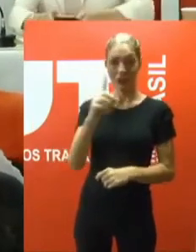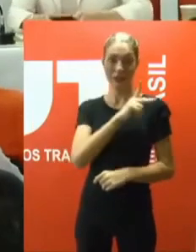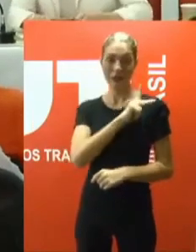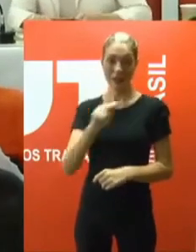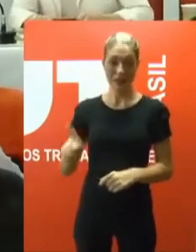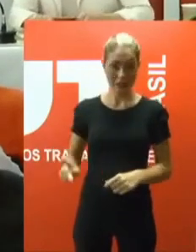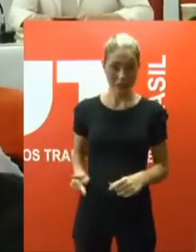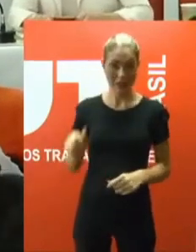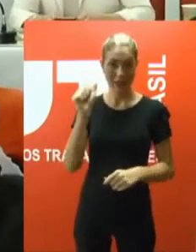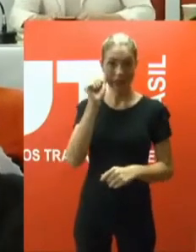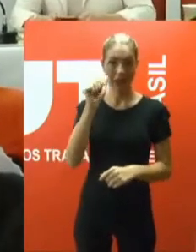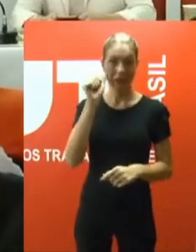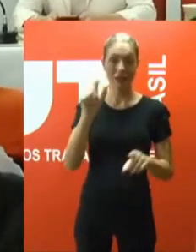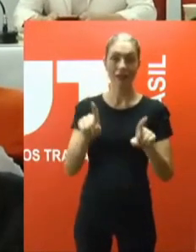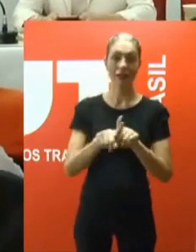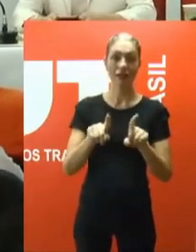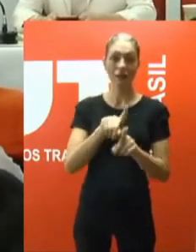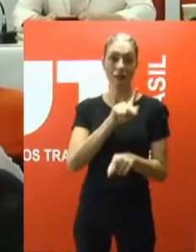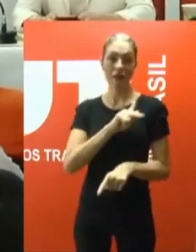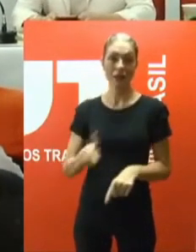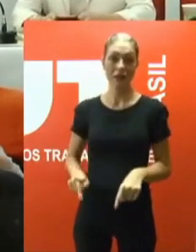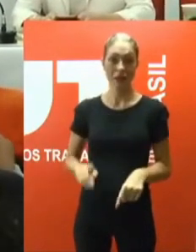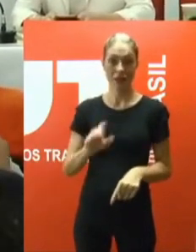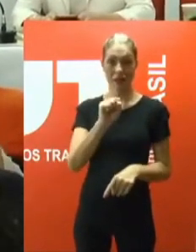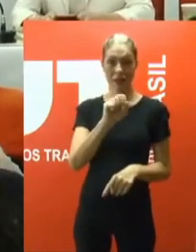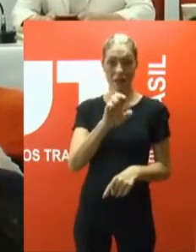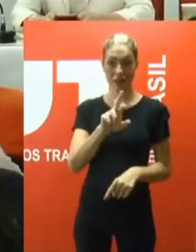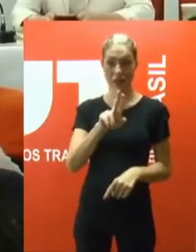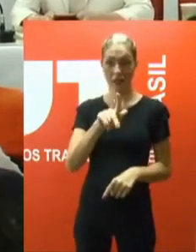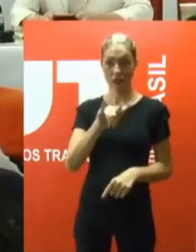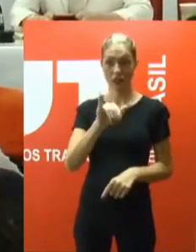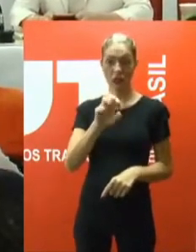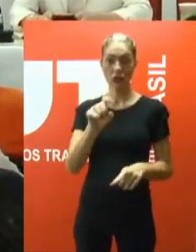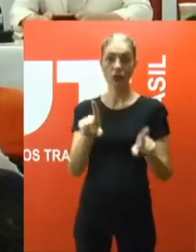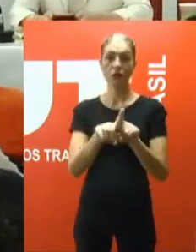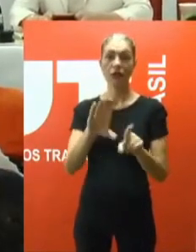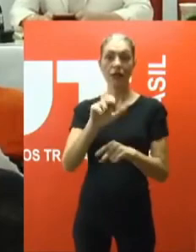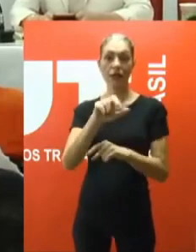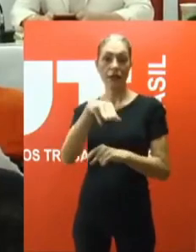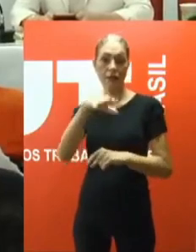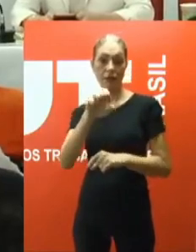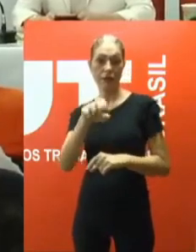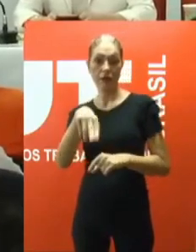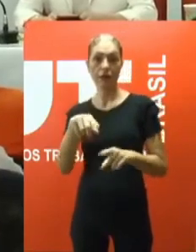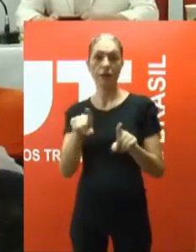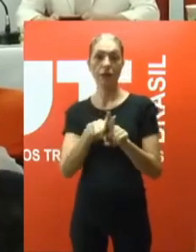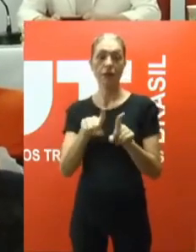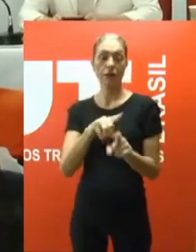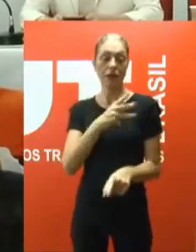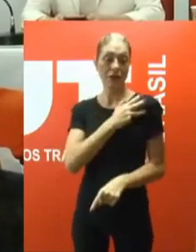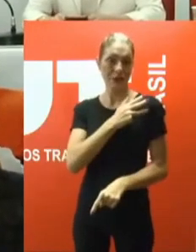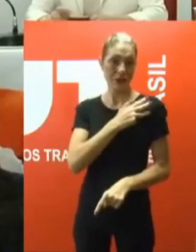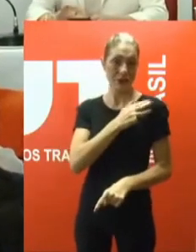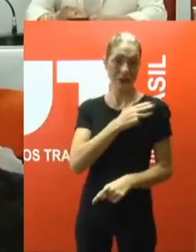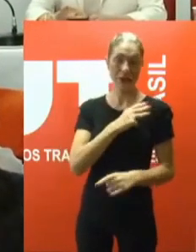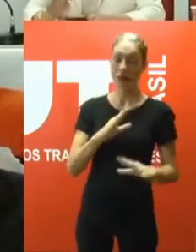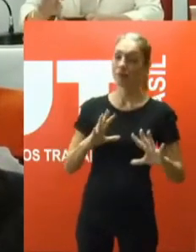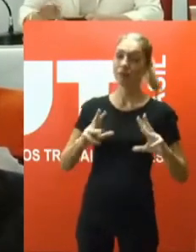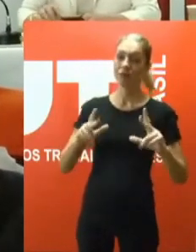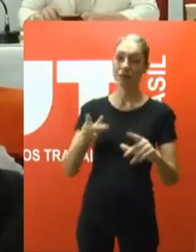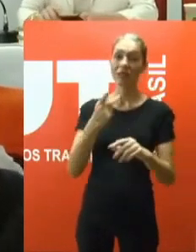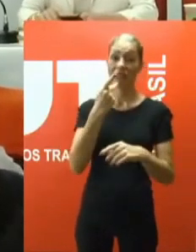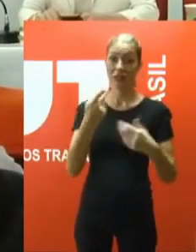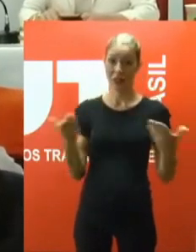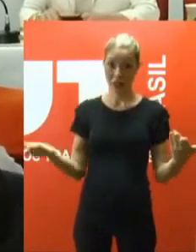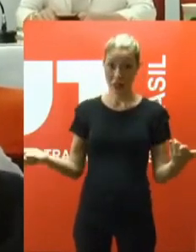Hoffmann, meu presidente Sérgio Nobre, a Carmen, nosso presidente Lula. Como a Carmen falou, a gente está aqui para